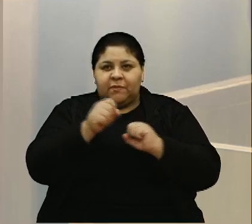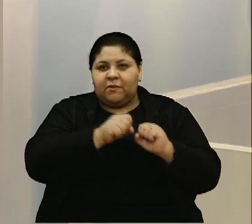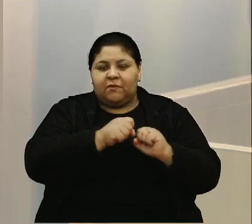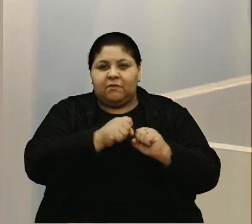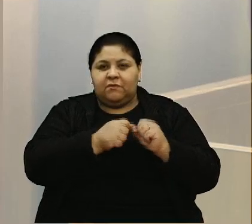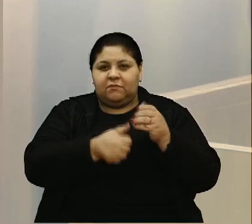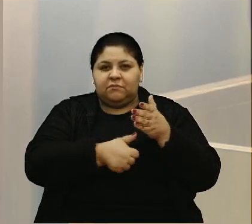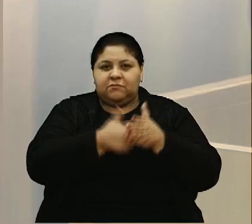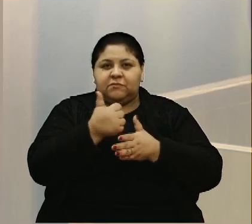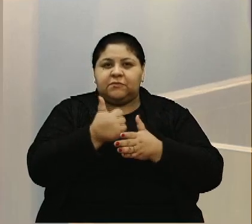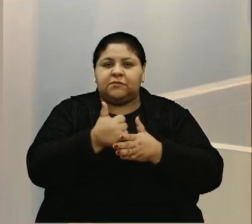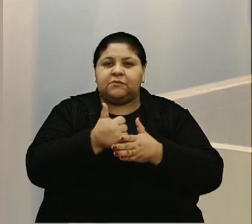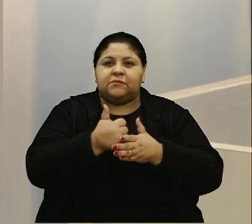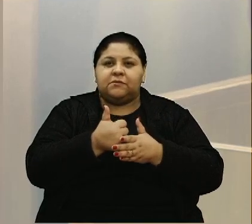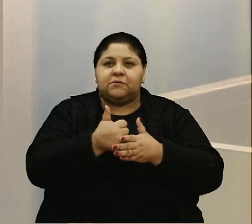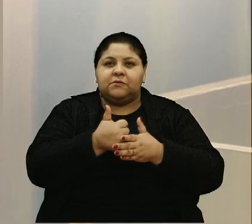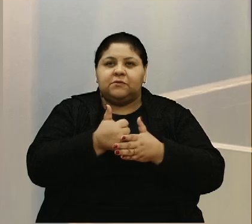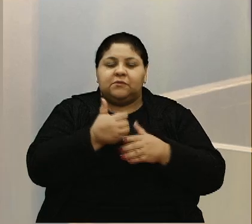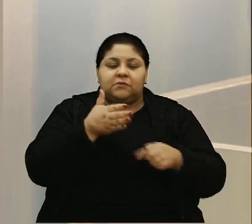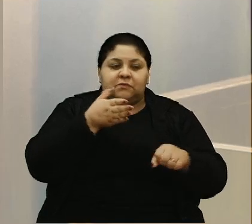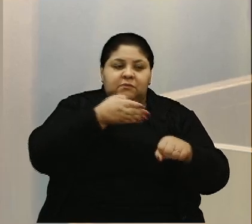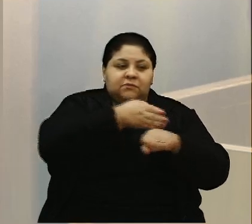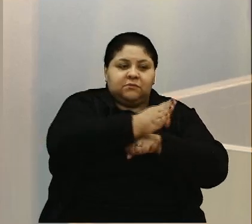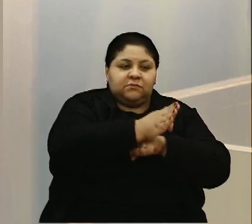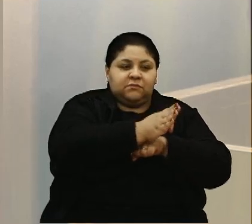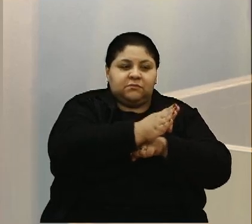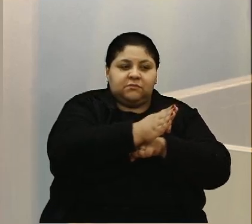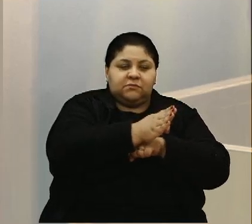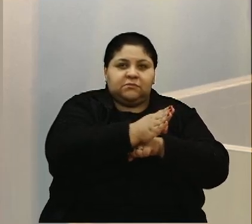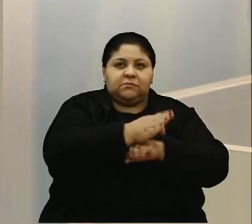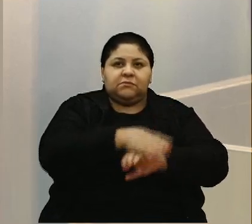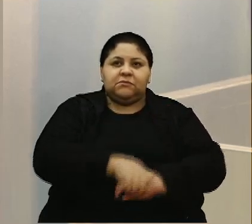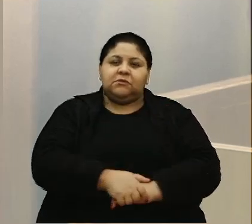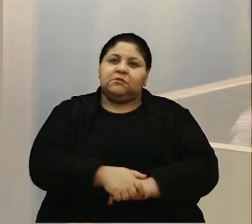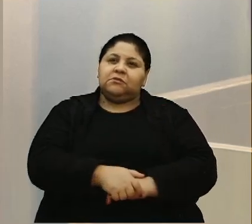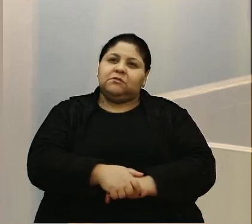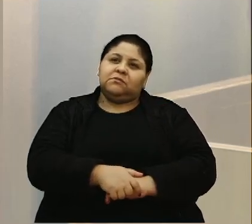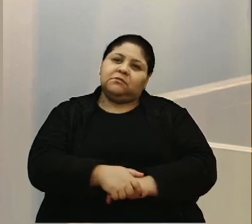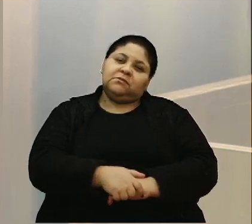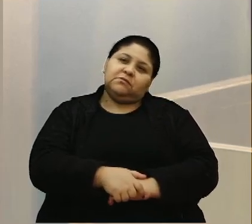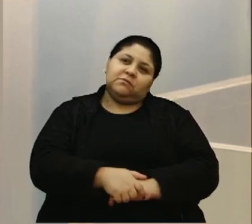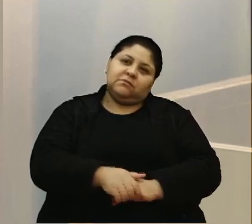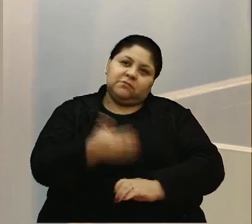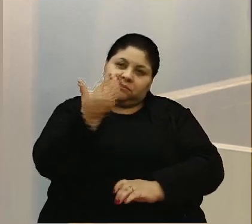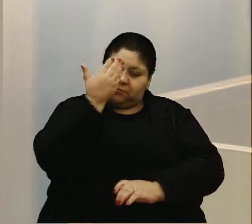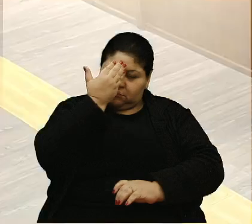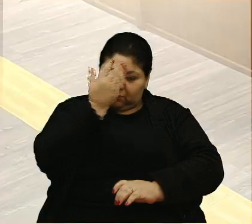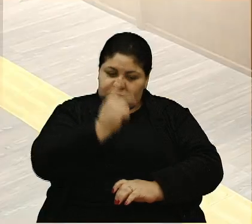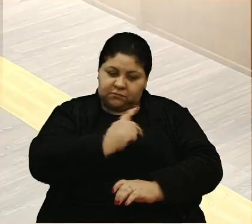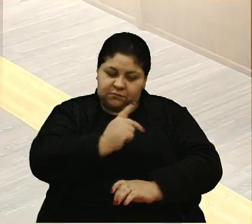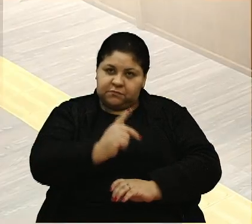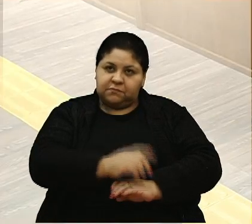agilizar essa entrada do bairro Planalto. Obrigado, presidente.